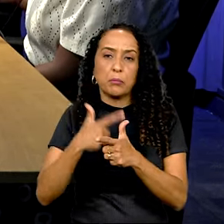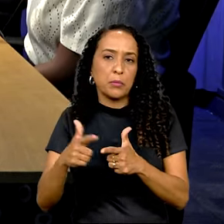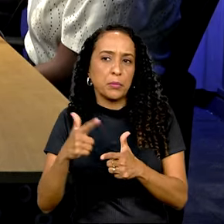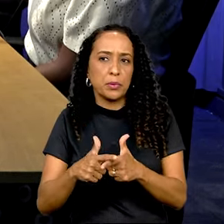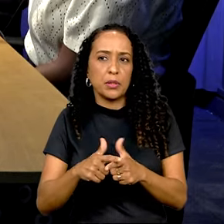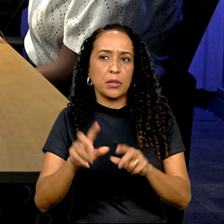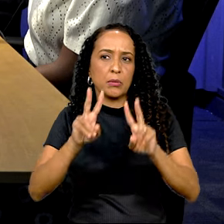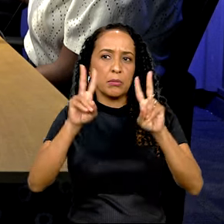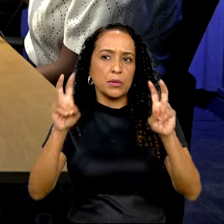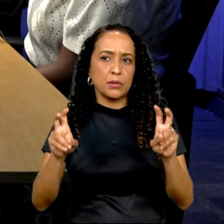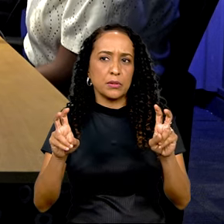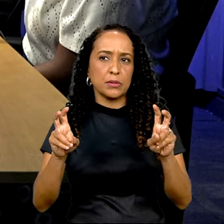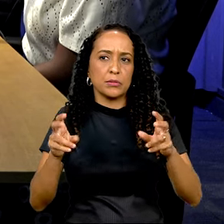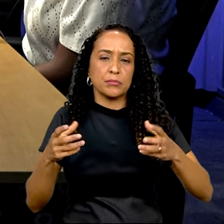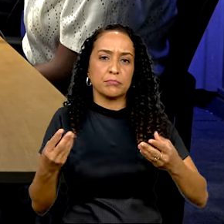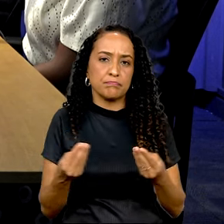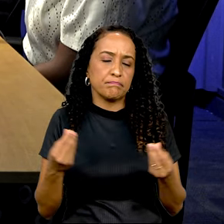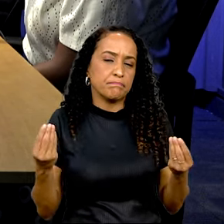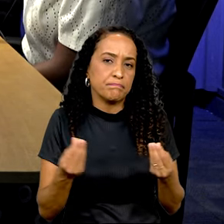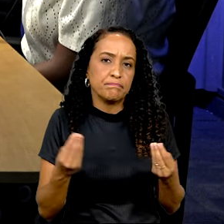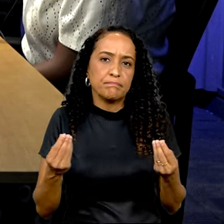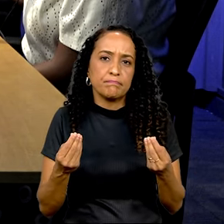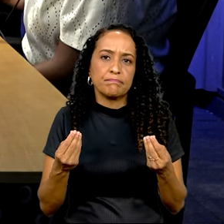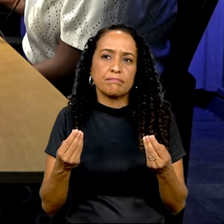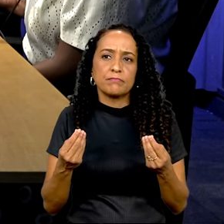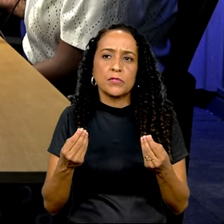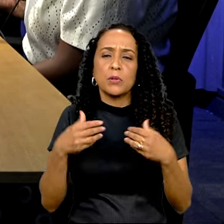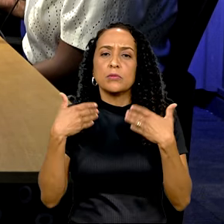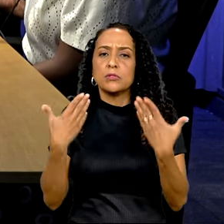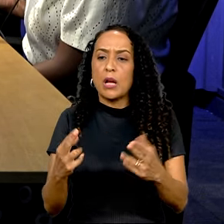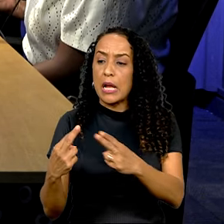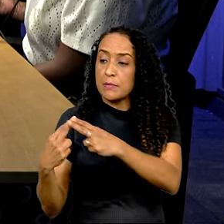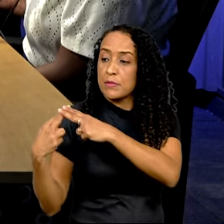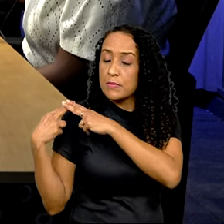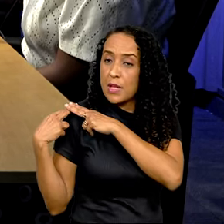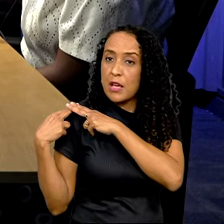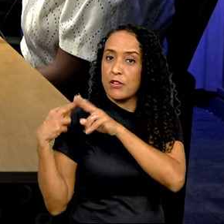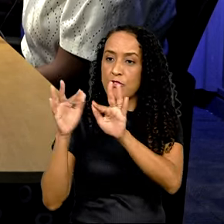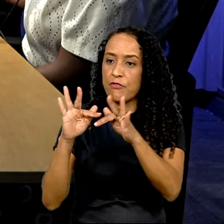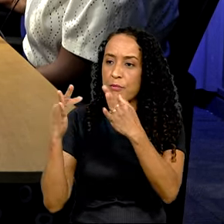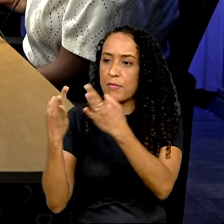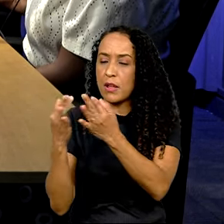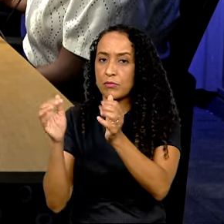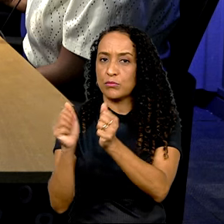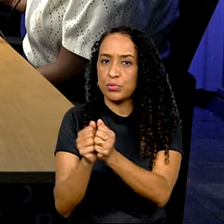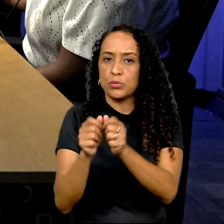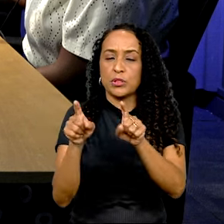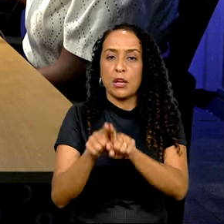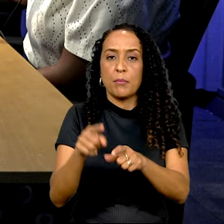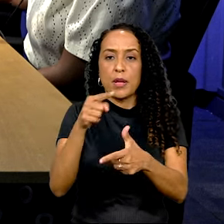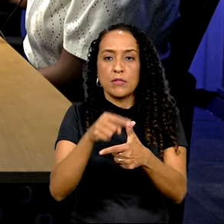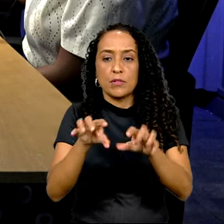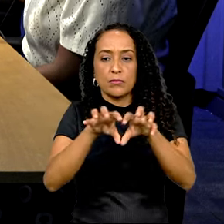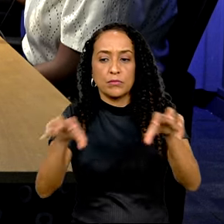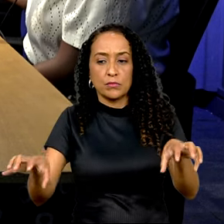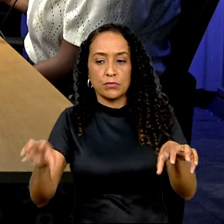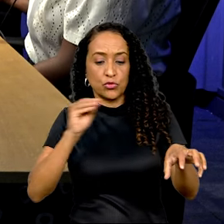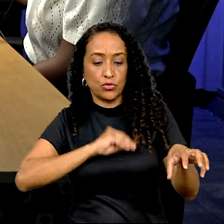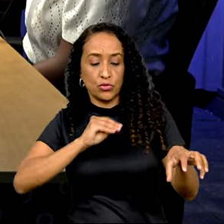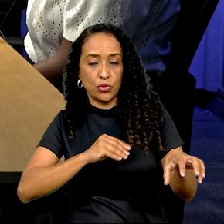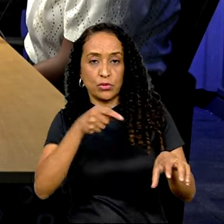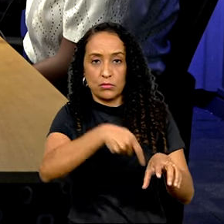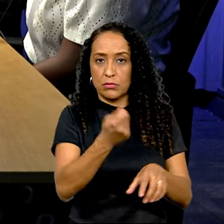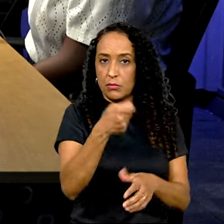problemas em relação à corresponsabilidade familiar e a divisão entre o trabalho remunerado e não